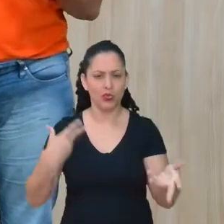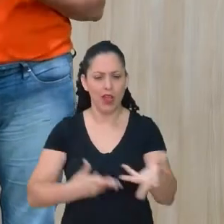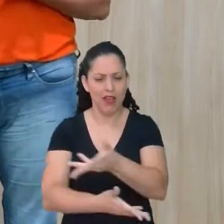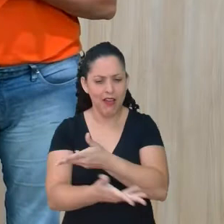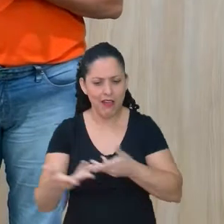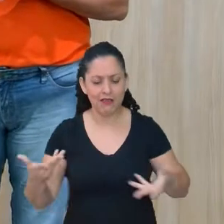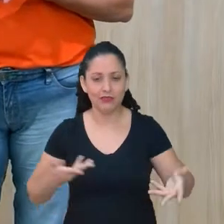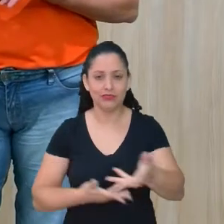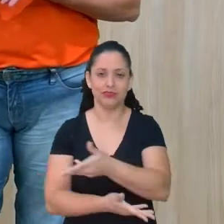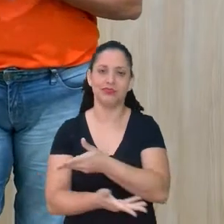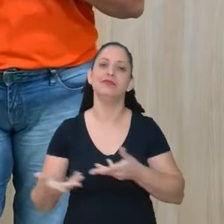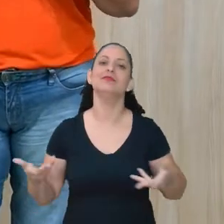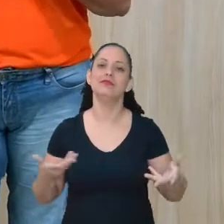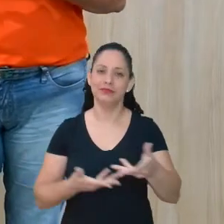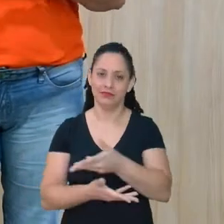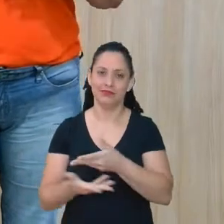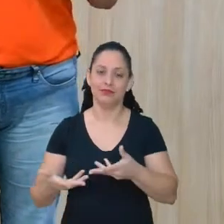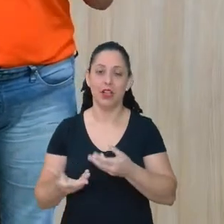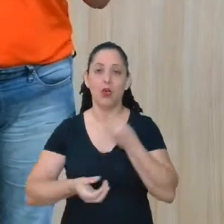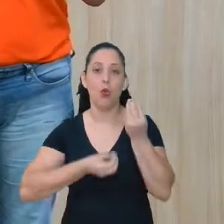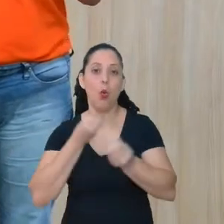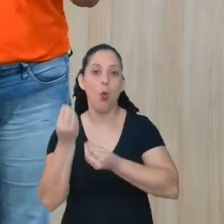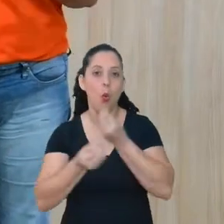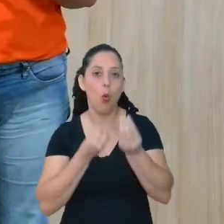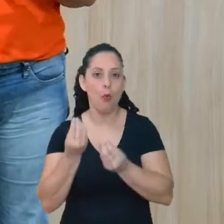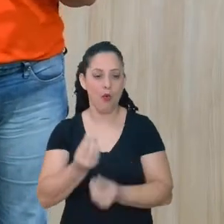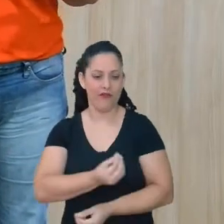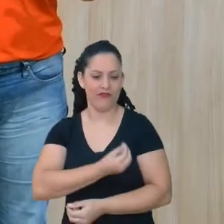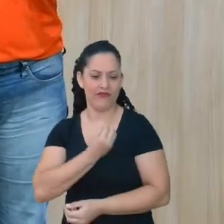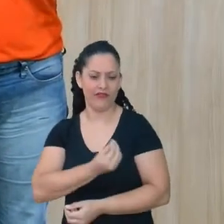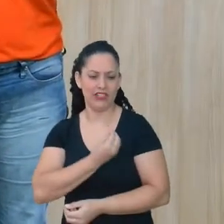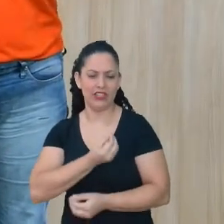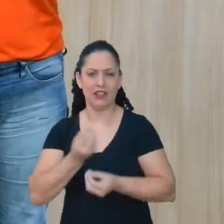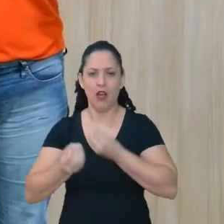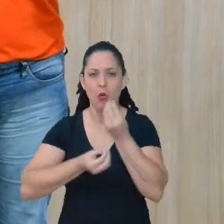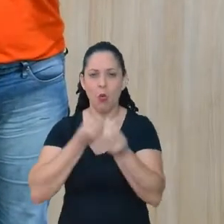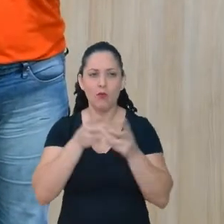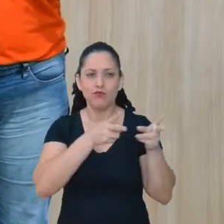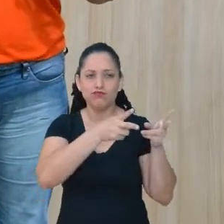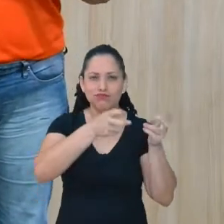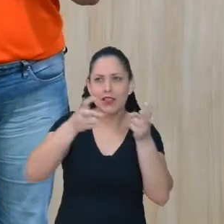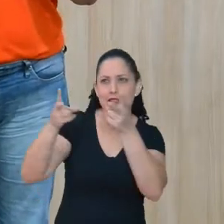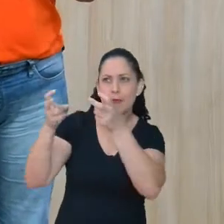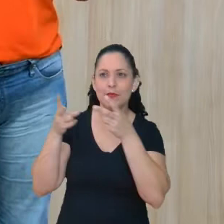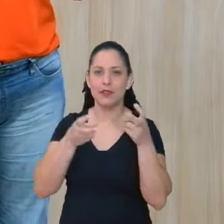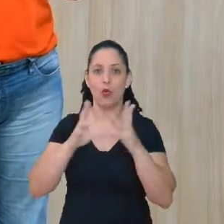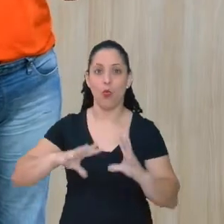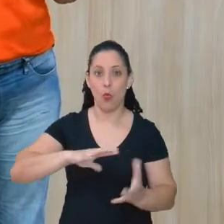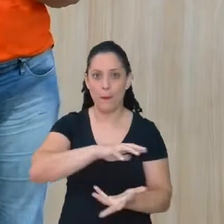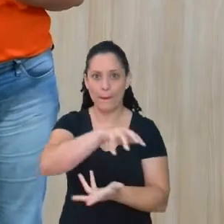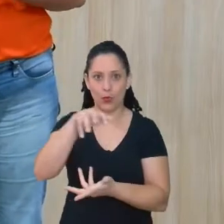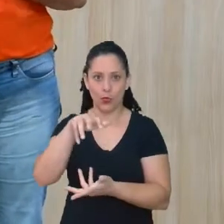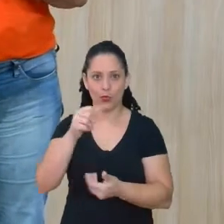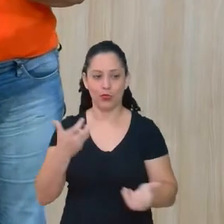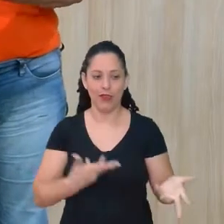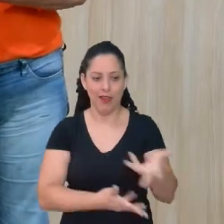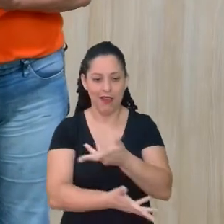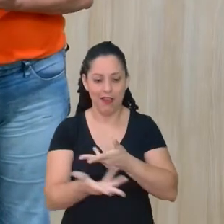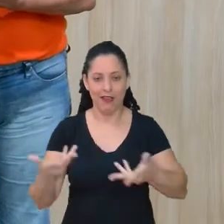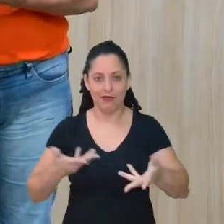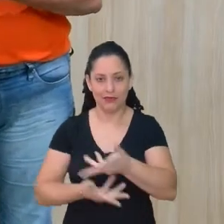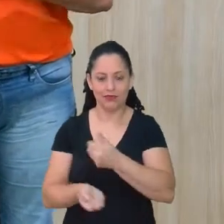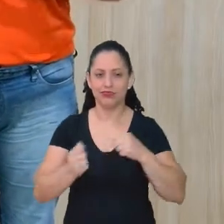gente repense a nossa vida, a nossa visão de mundo, a nossa relação entre nós mesmos, né? Com o mundo